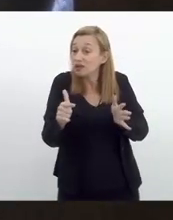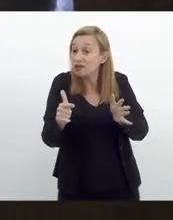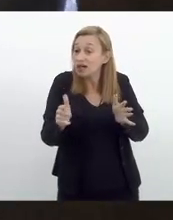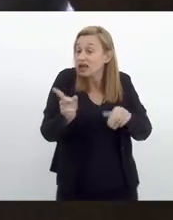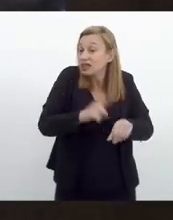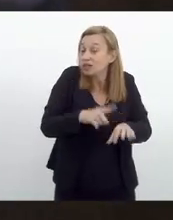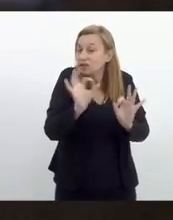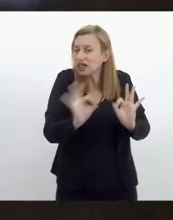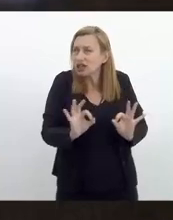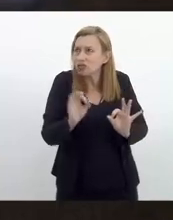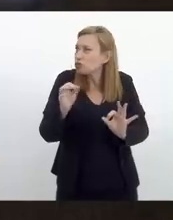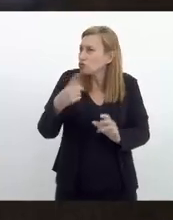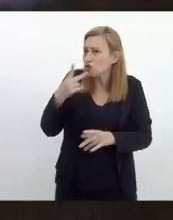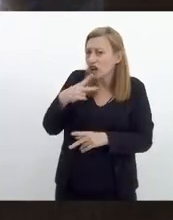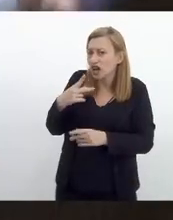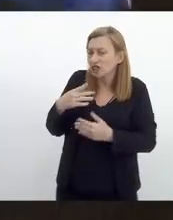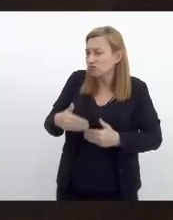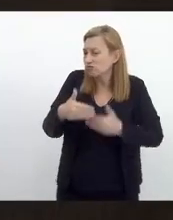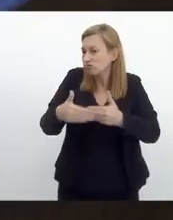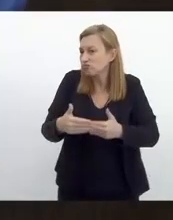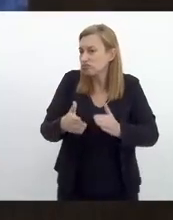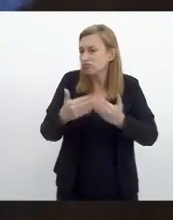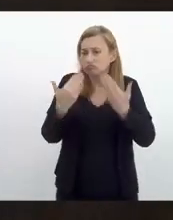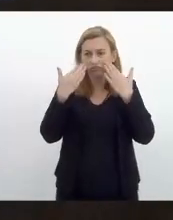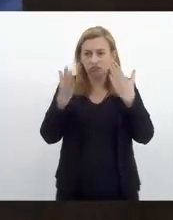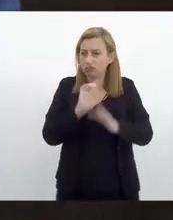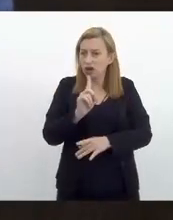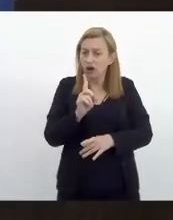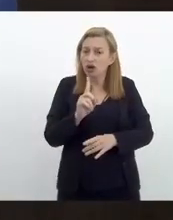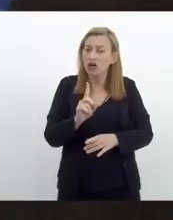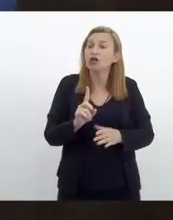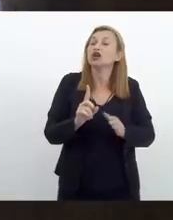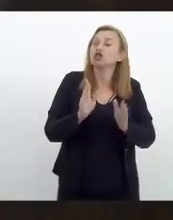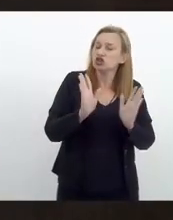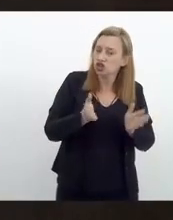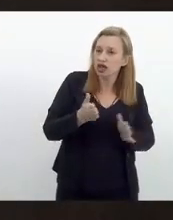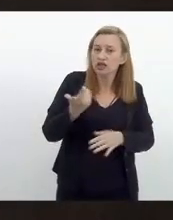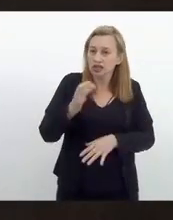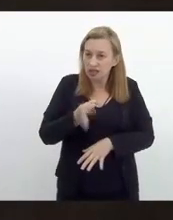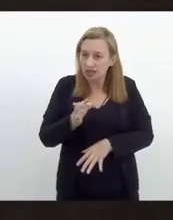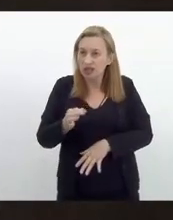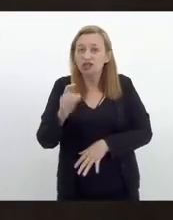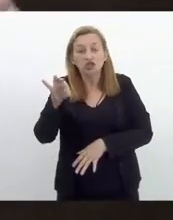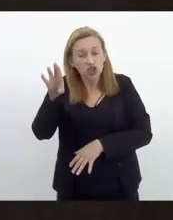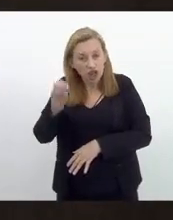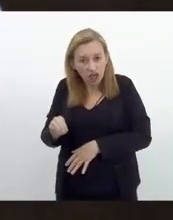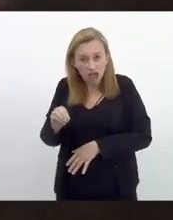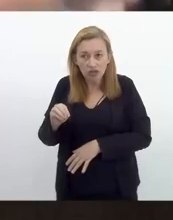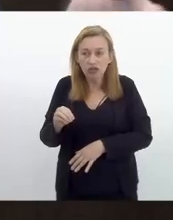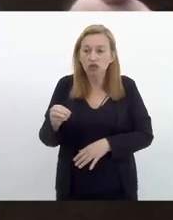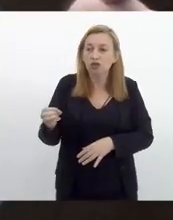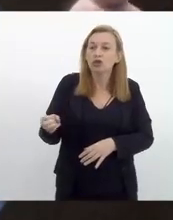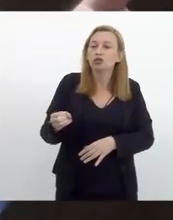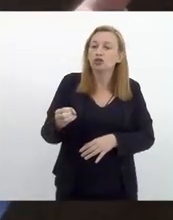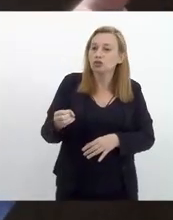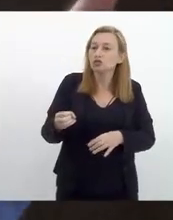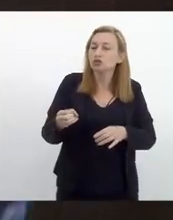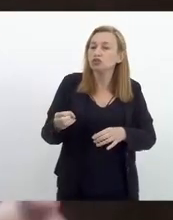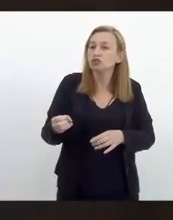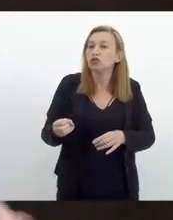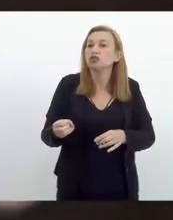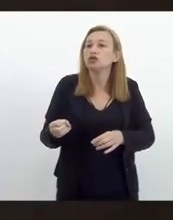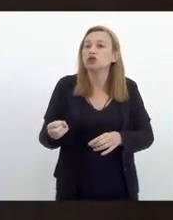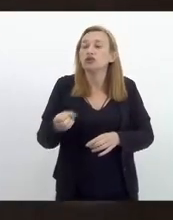que ela não representa avanço não porque a gente garantiu a extinção dos trientos para os atuais servidores e abriu a perspectiva para os novos